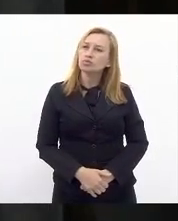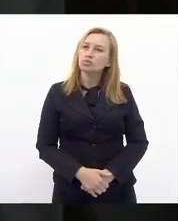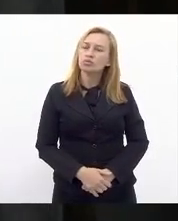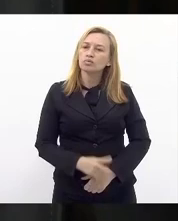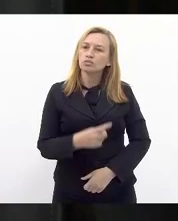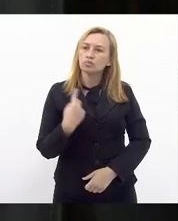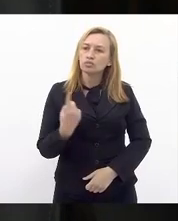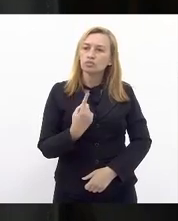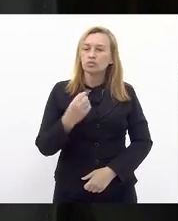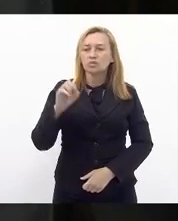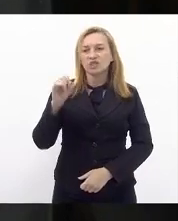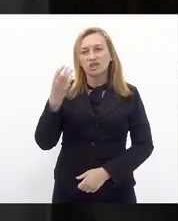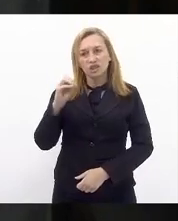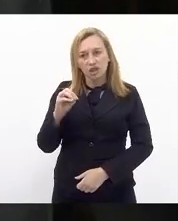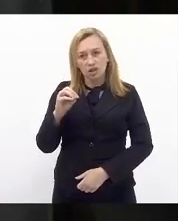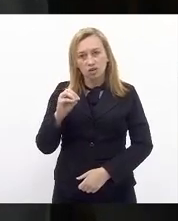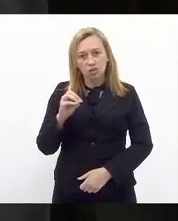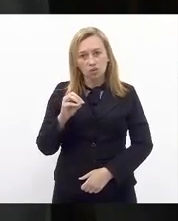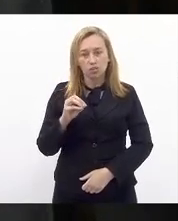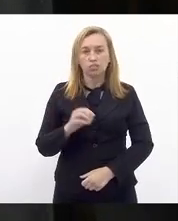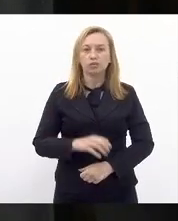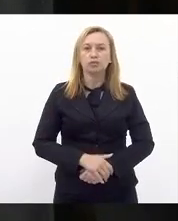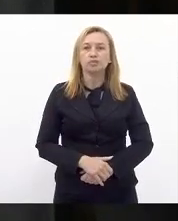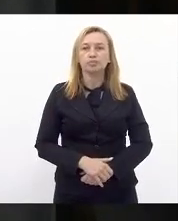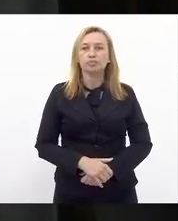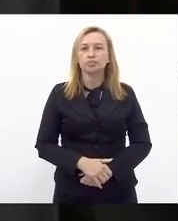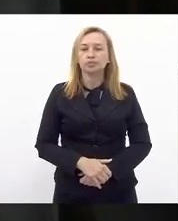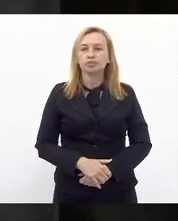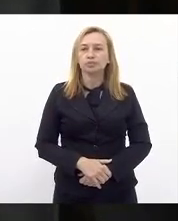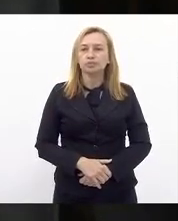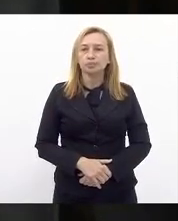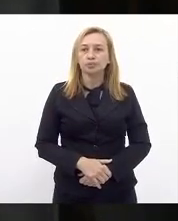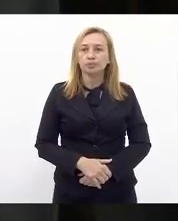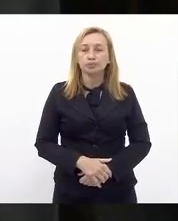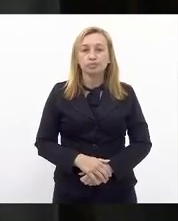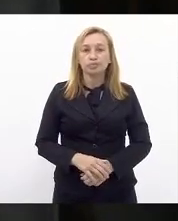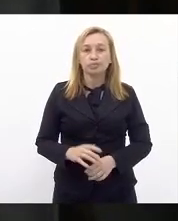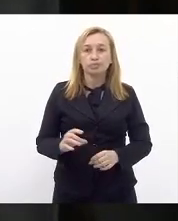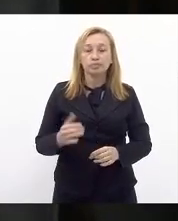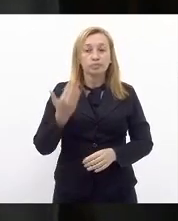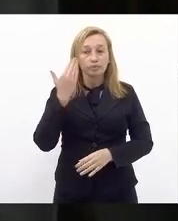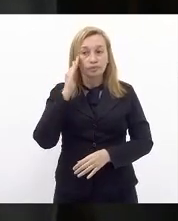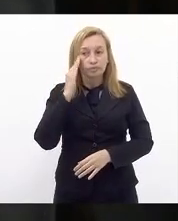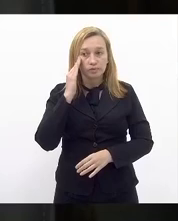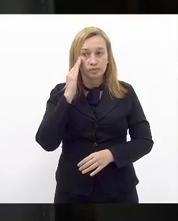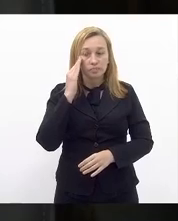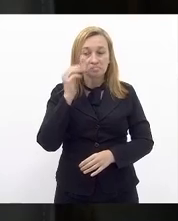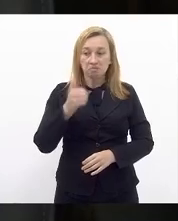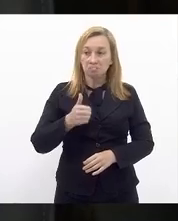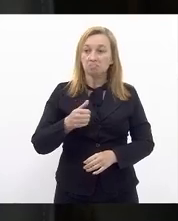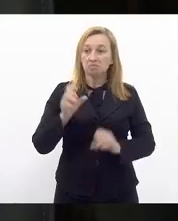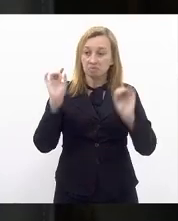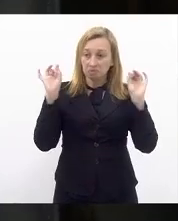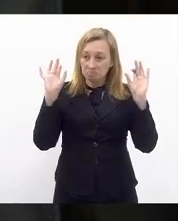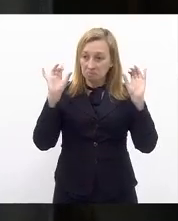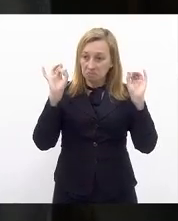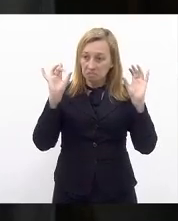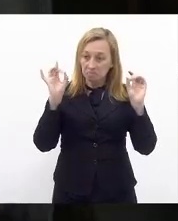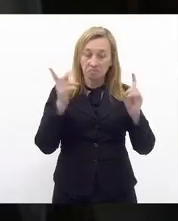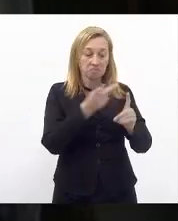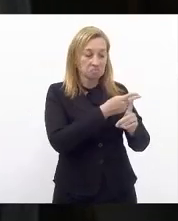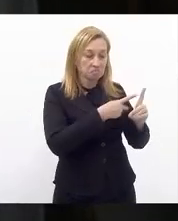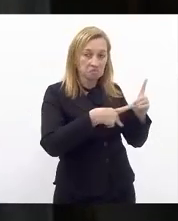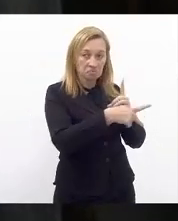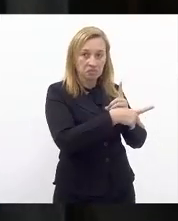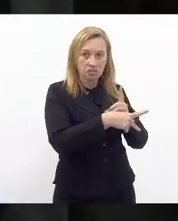Sérgio Aureliano e nem podia deixar de ser ele é um especialista em Previdência e talvez